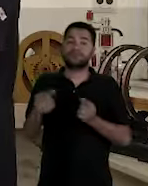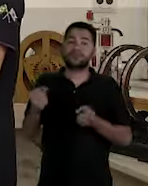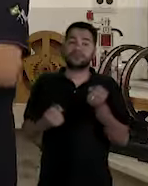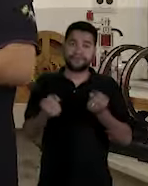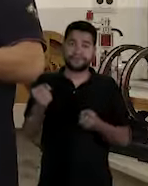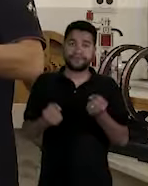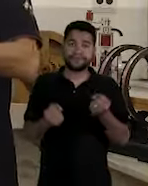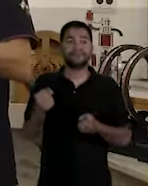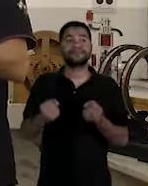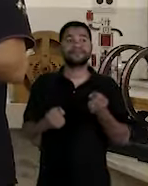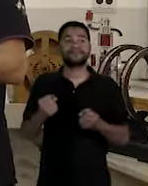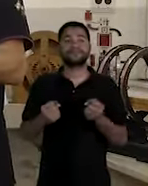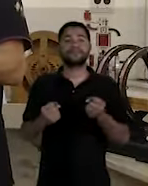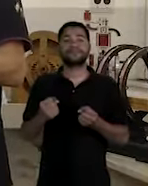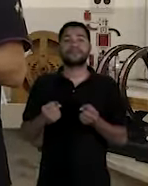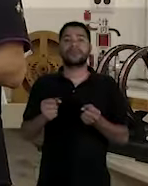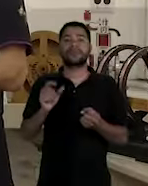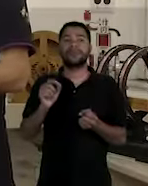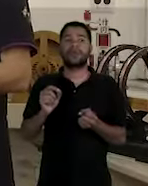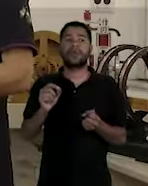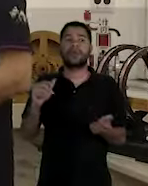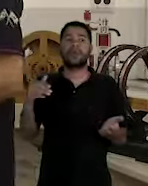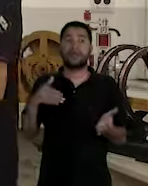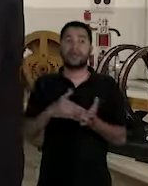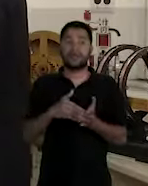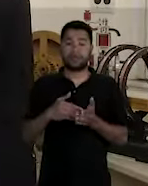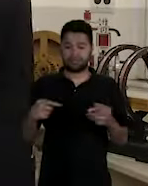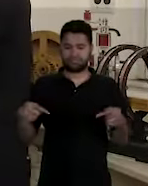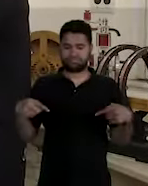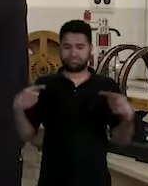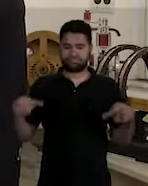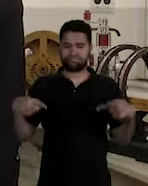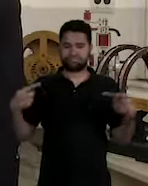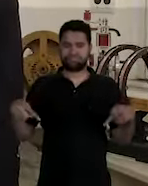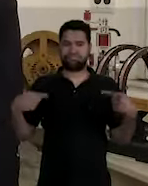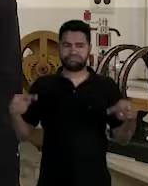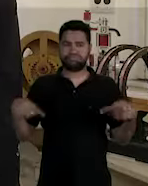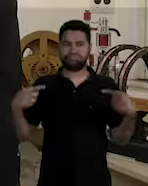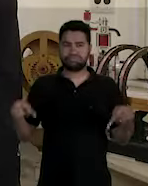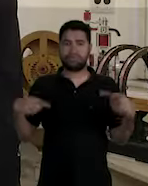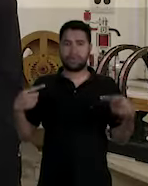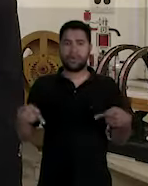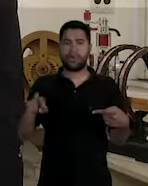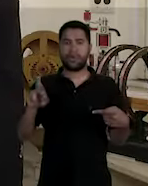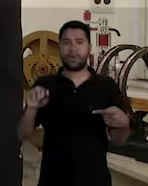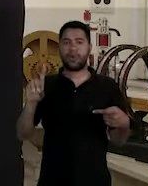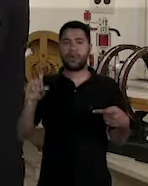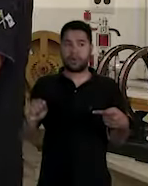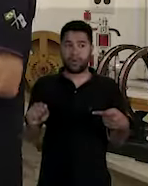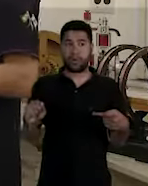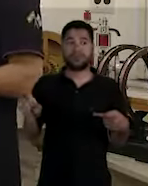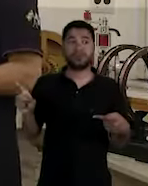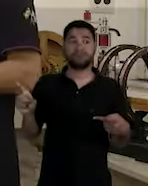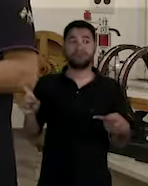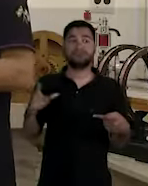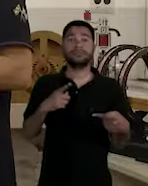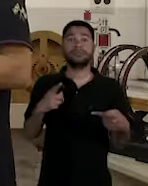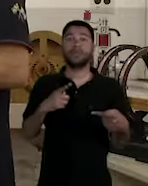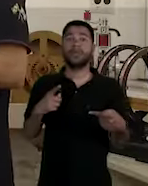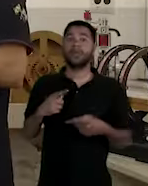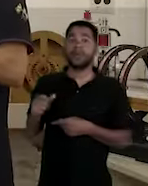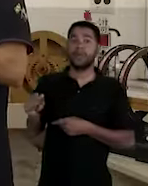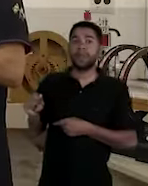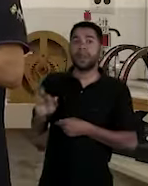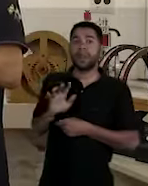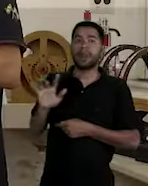esse movimento vai ser levado até a roda. E detalhe, repara que aqui dentro agora nós temos fumaça,